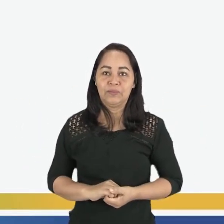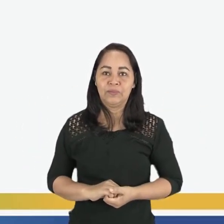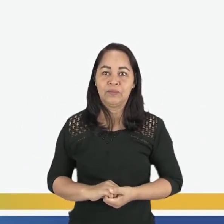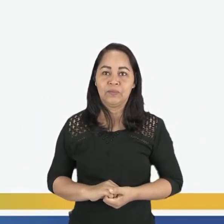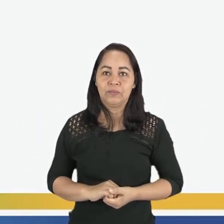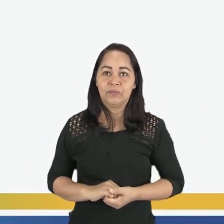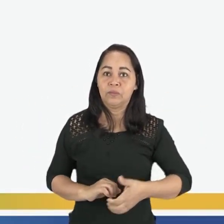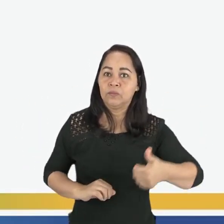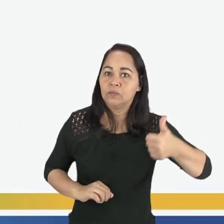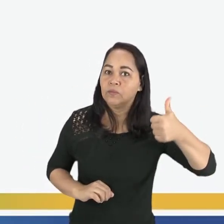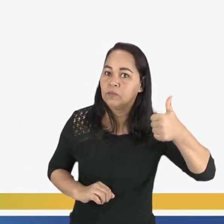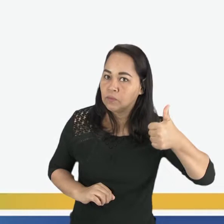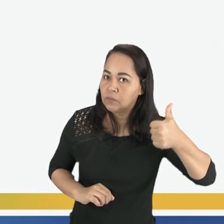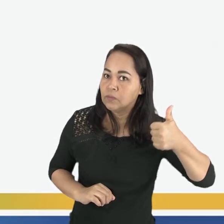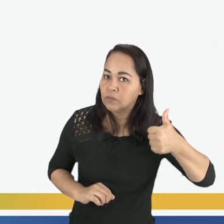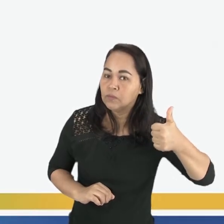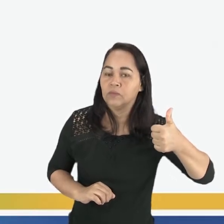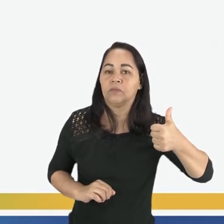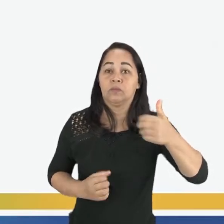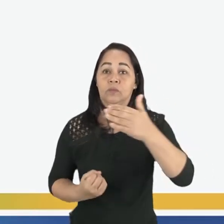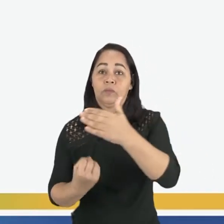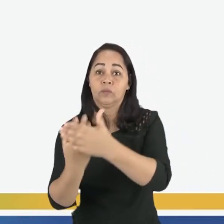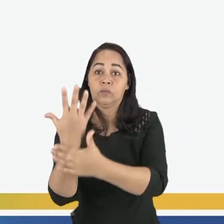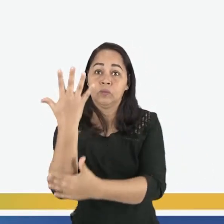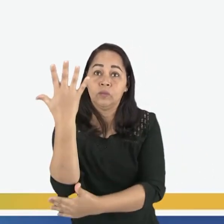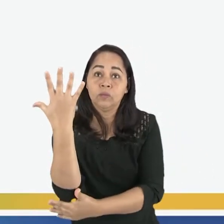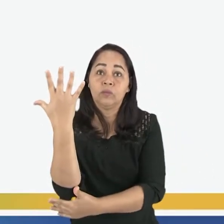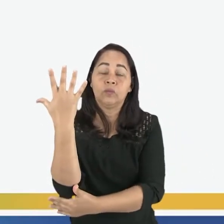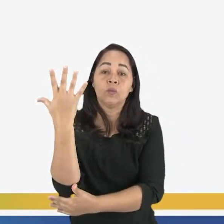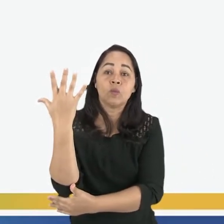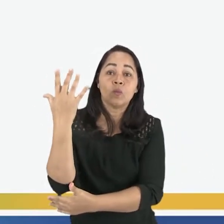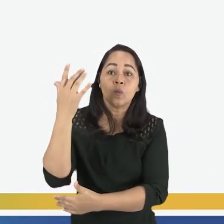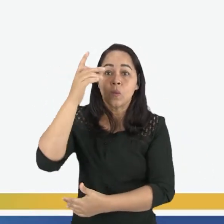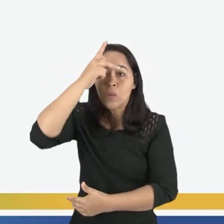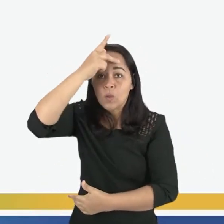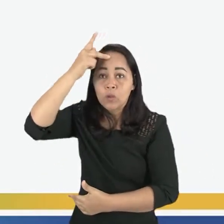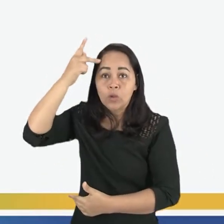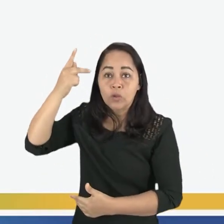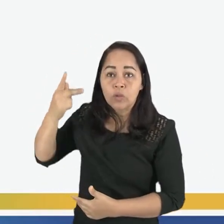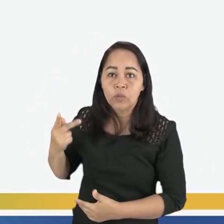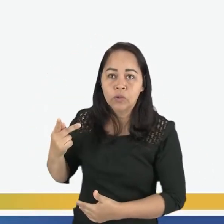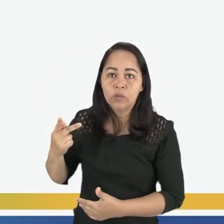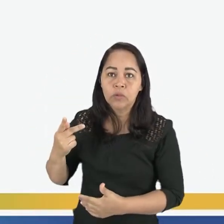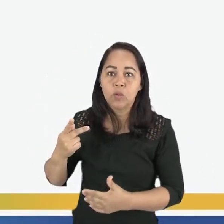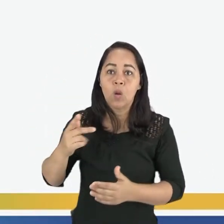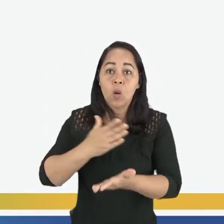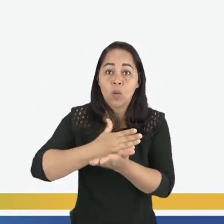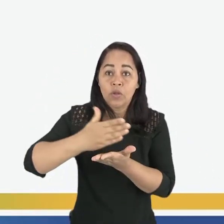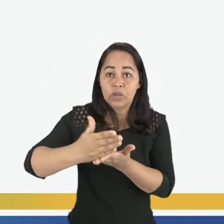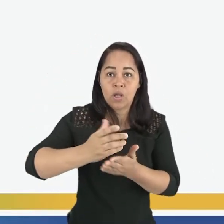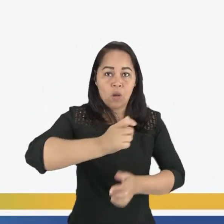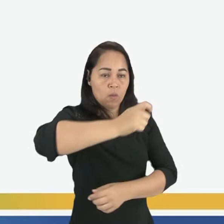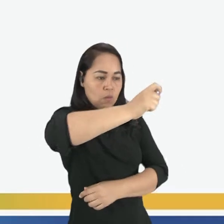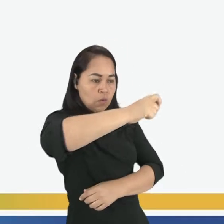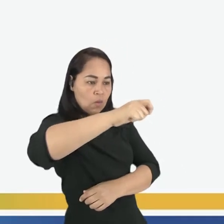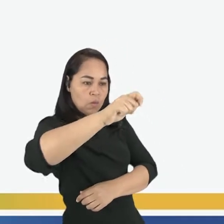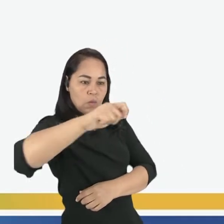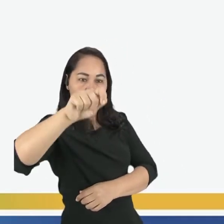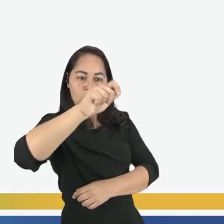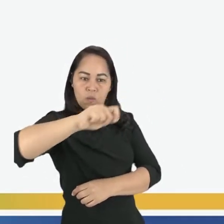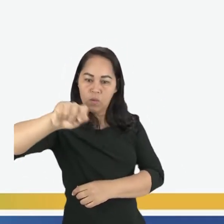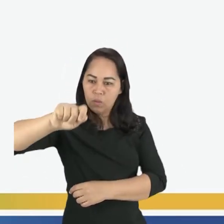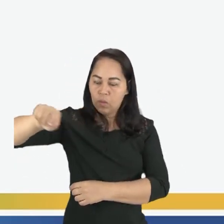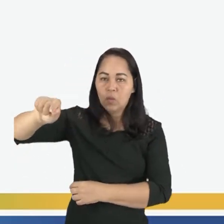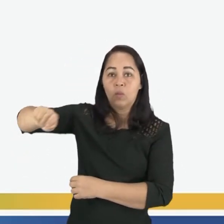Os primeiros registros gráficos surgiram quando os seres humanos começaram a pintar as paredes das cavernas com imagens